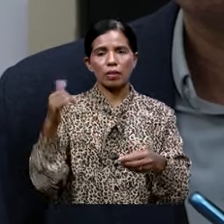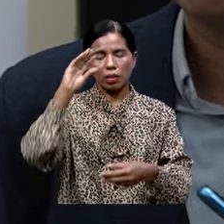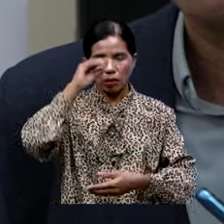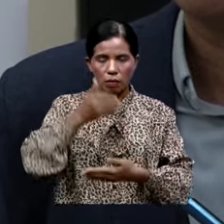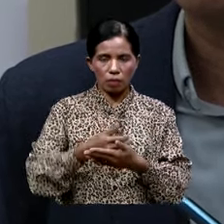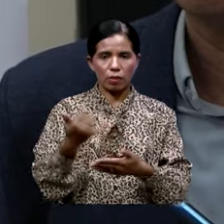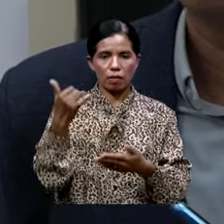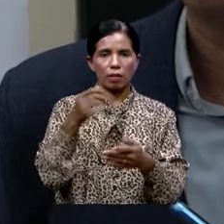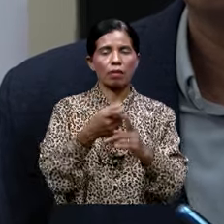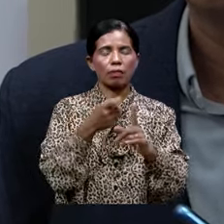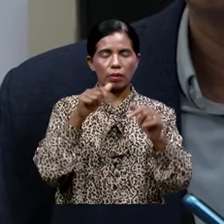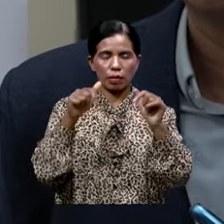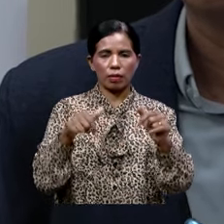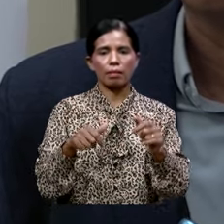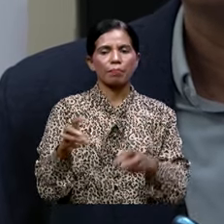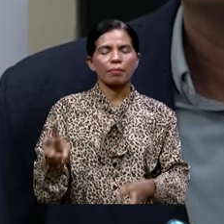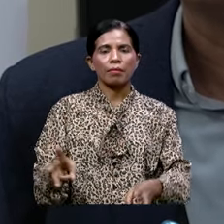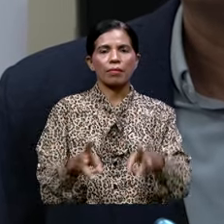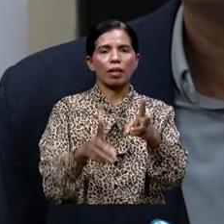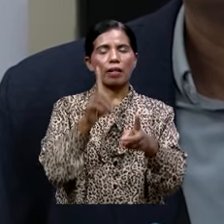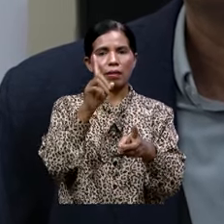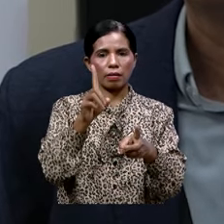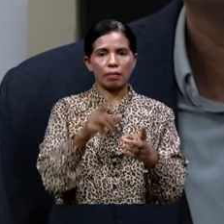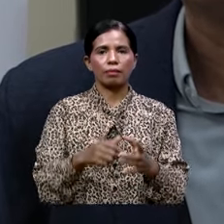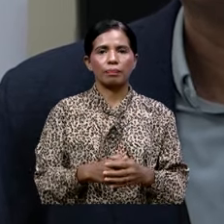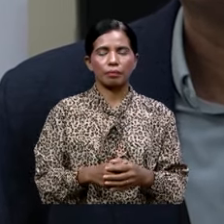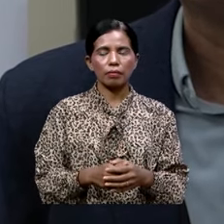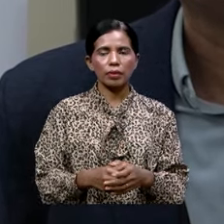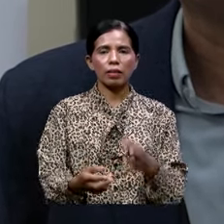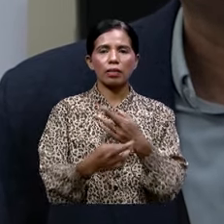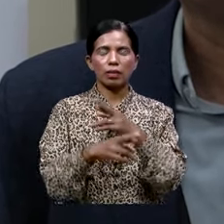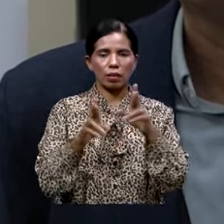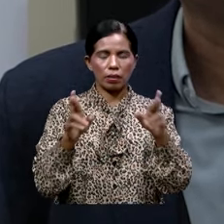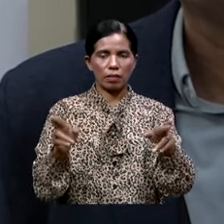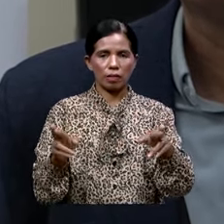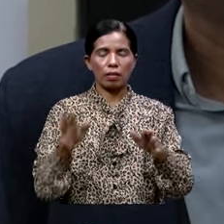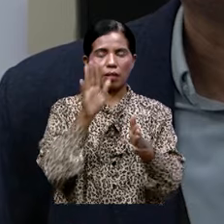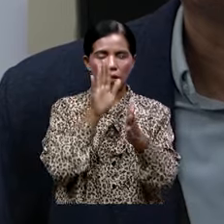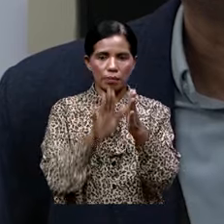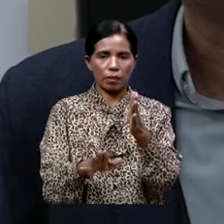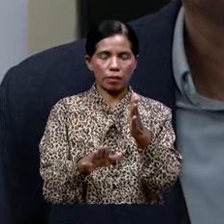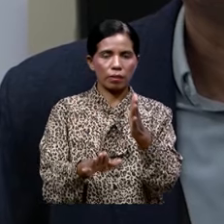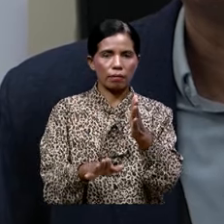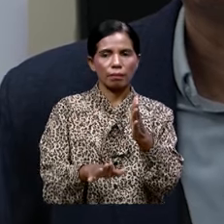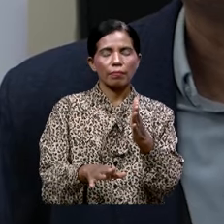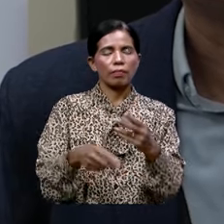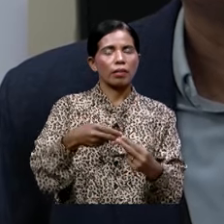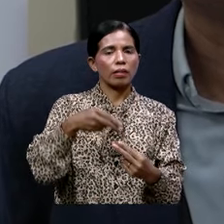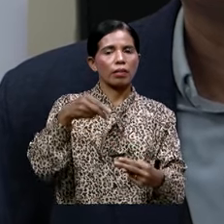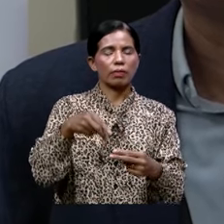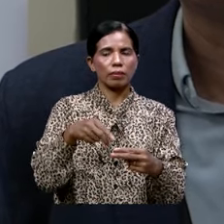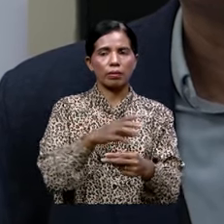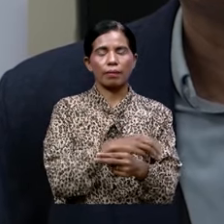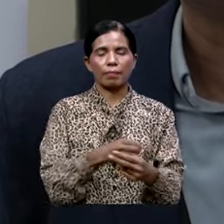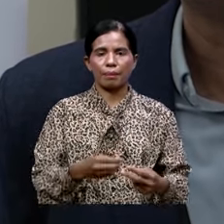liu si meu si dene hasam dalang ida atu resolve amenos botide de mal nutrição ne income so